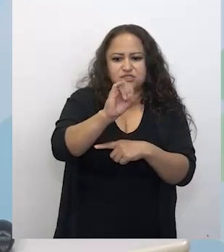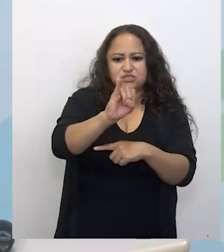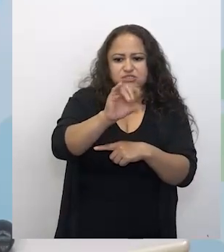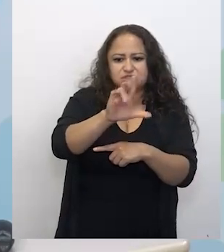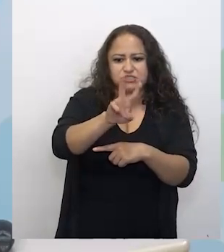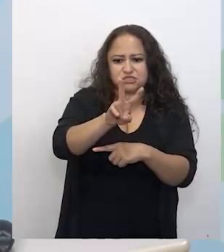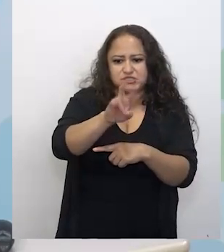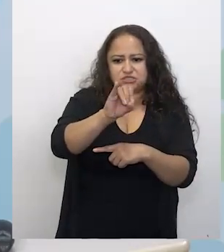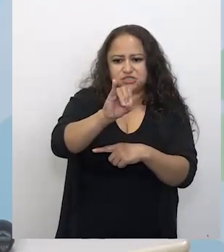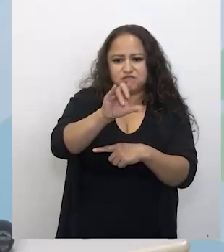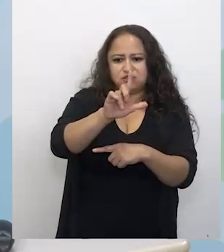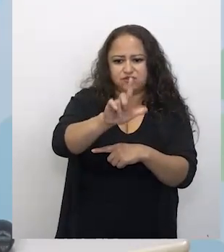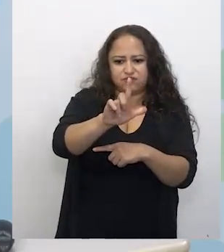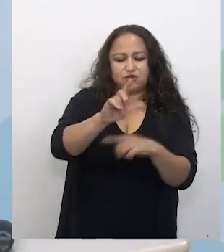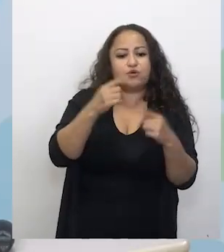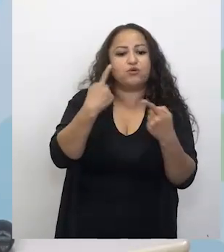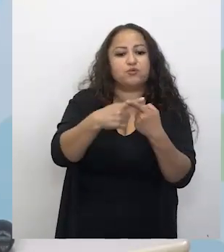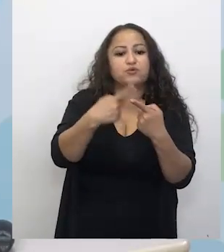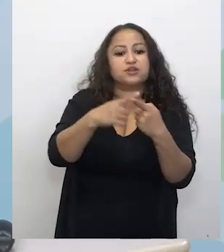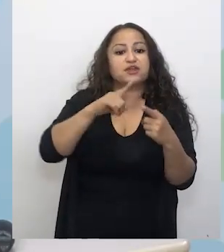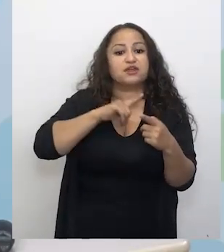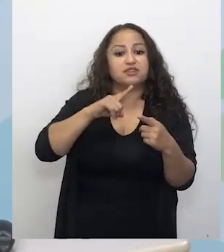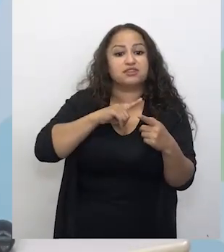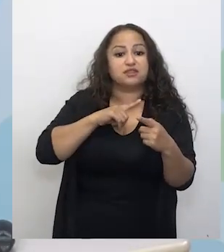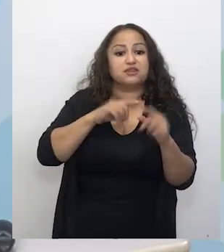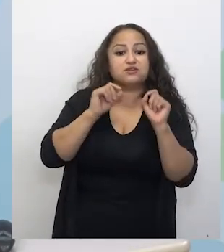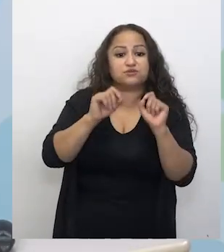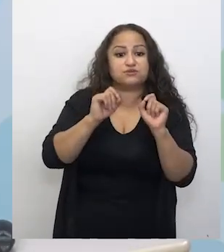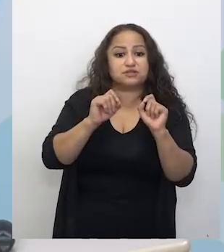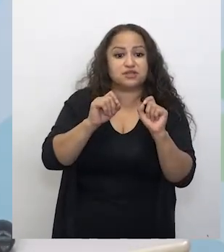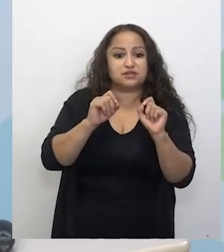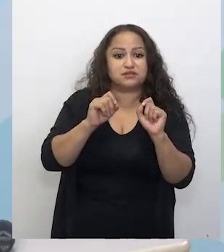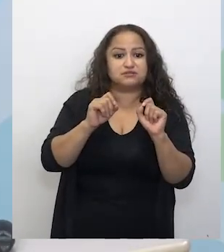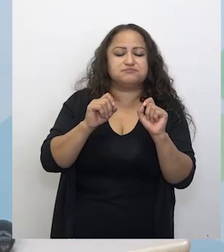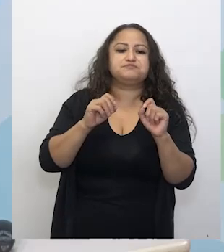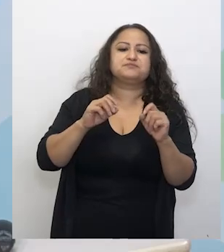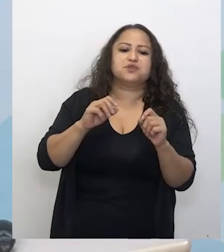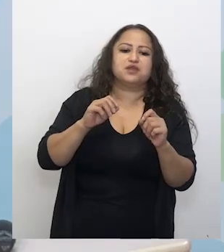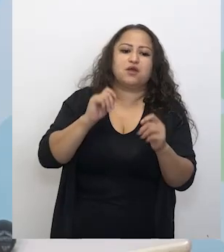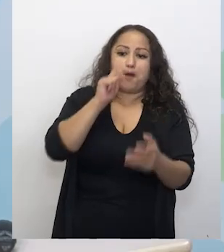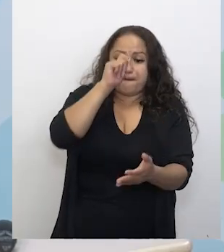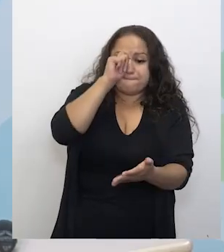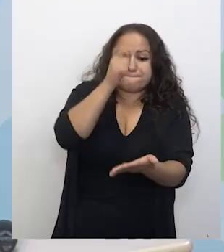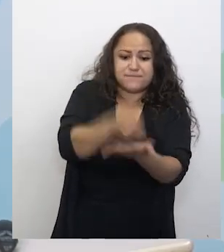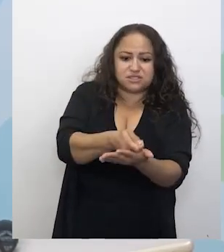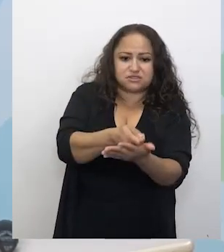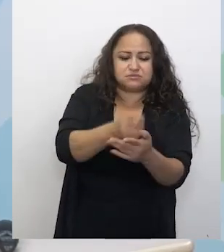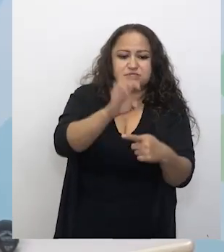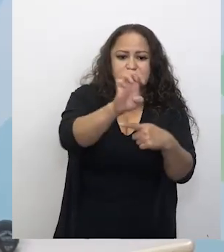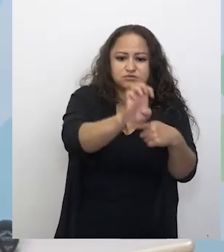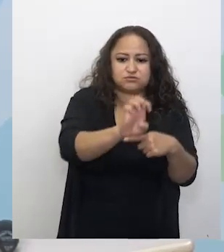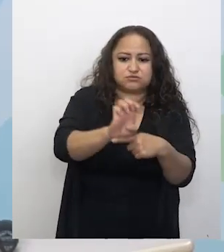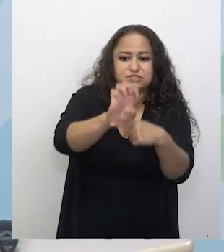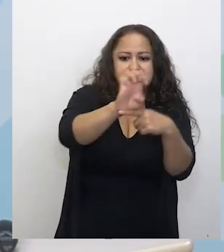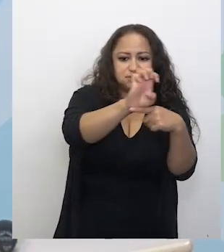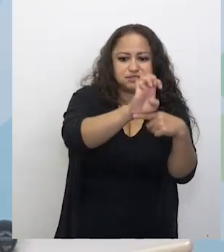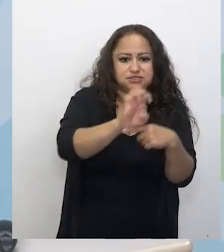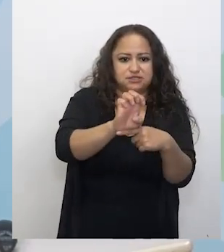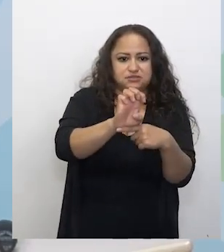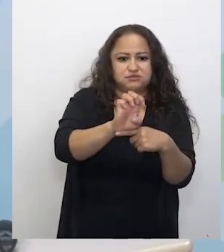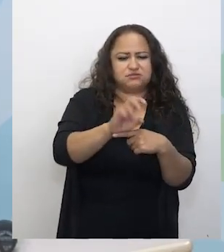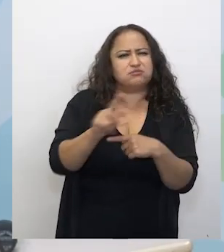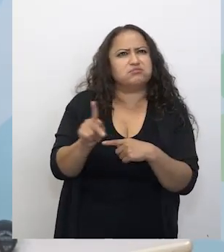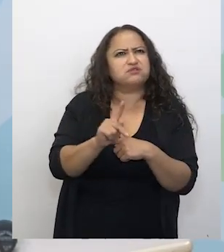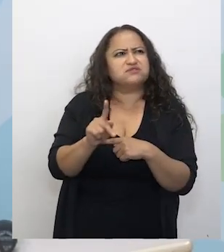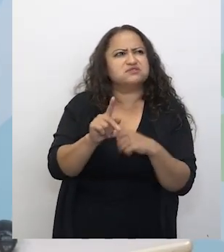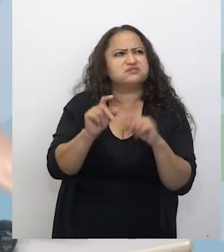sob a égide, né? Sob o regimento, né, de um Estado. Professora,